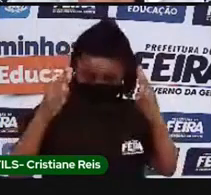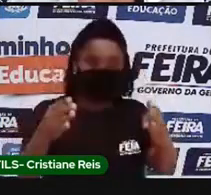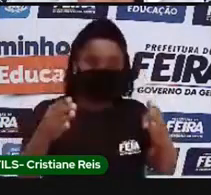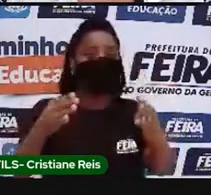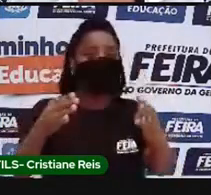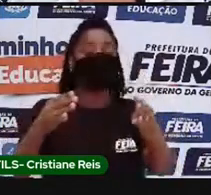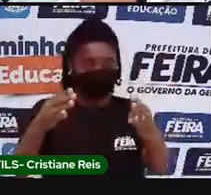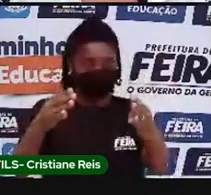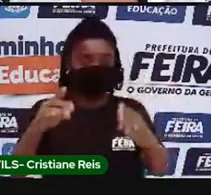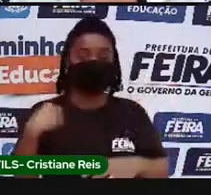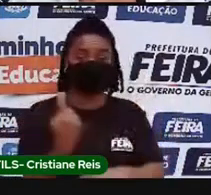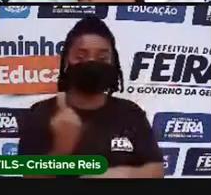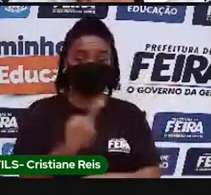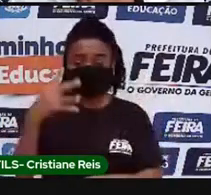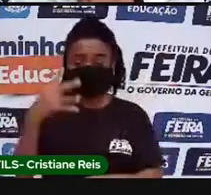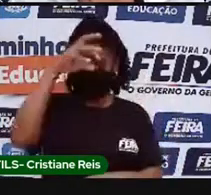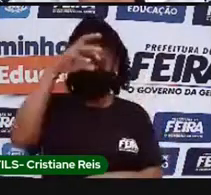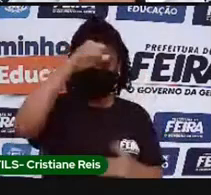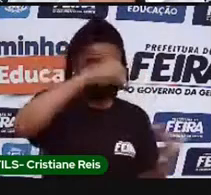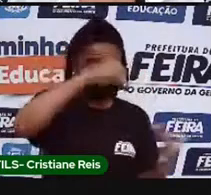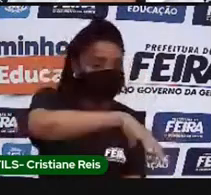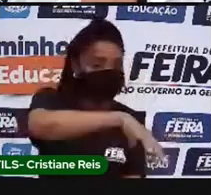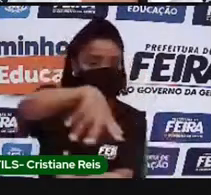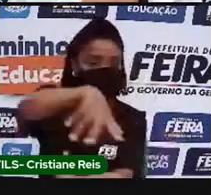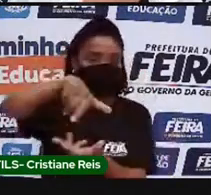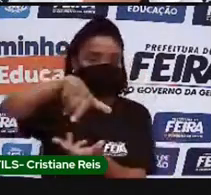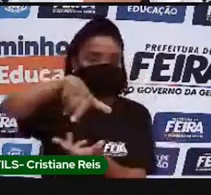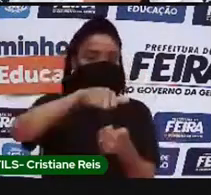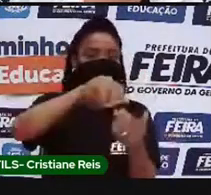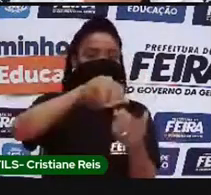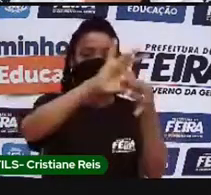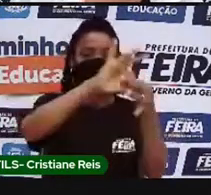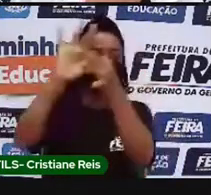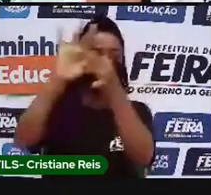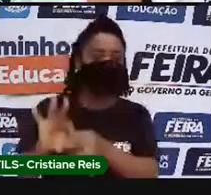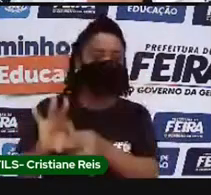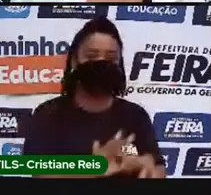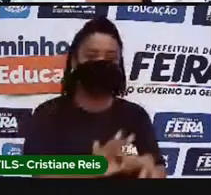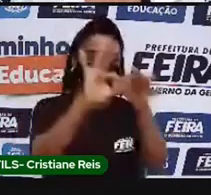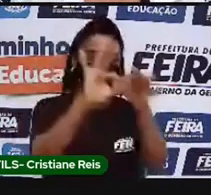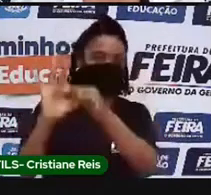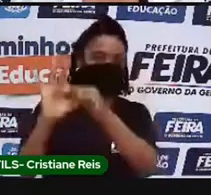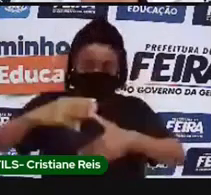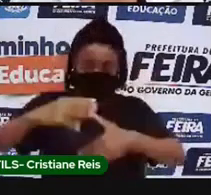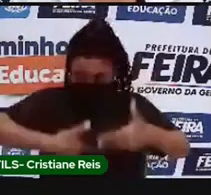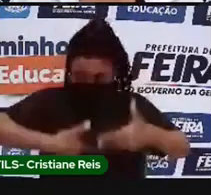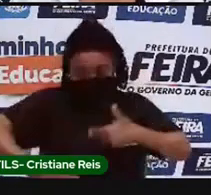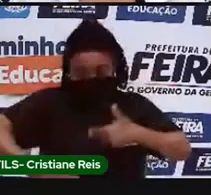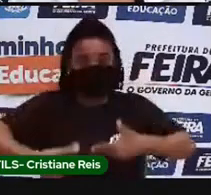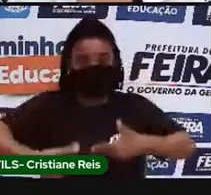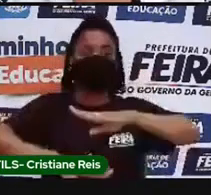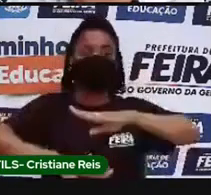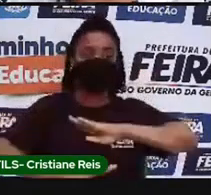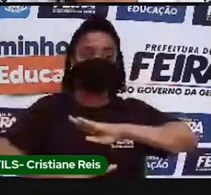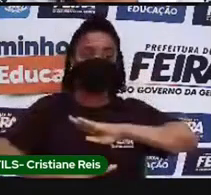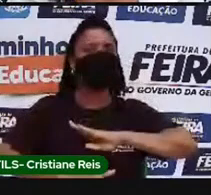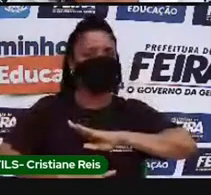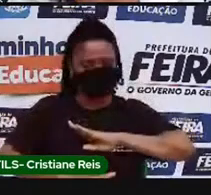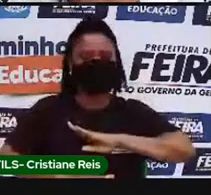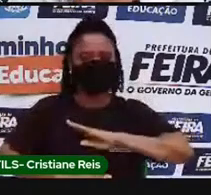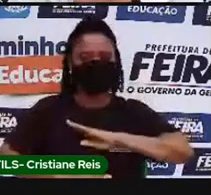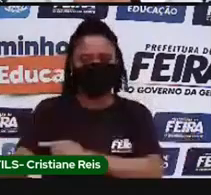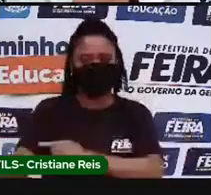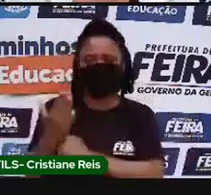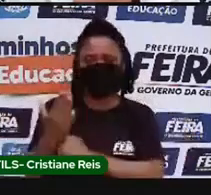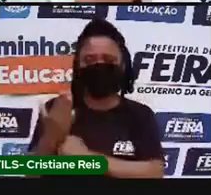Que o mundo inteiro é um só. Cuide do seu corpo, alimente a sua fé, brinque com